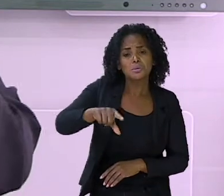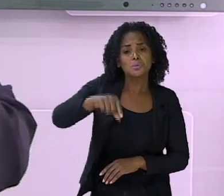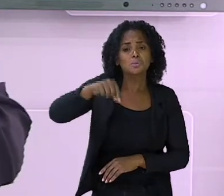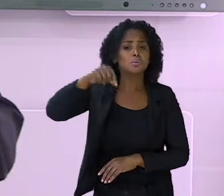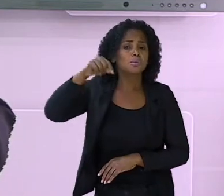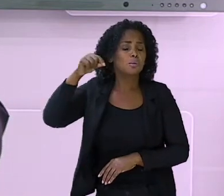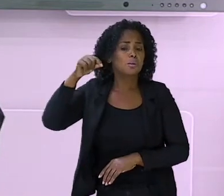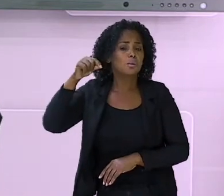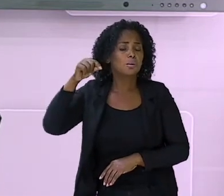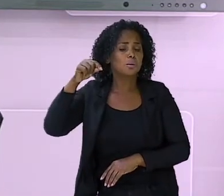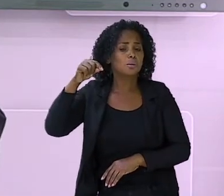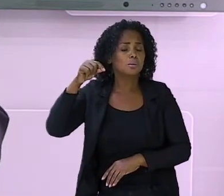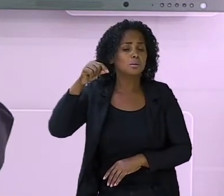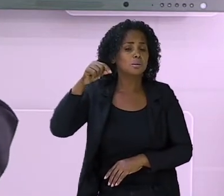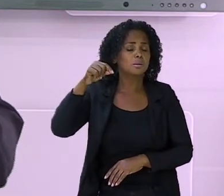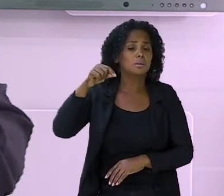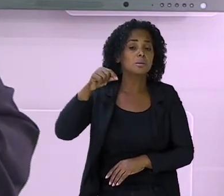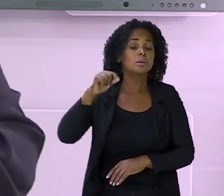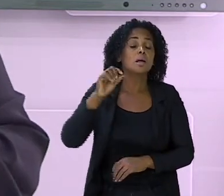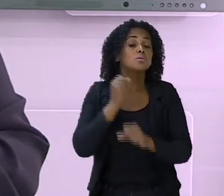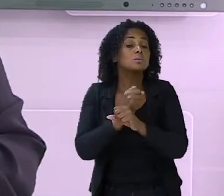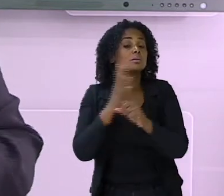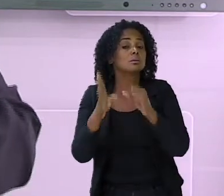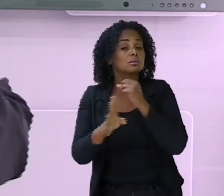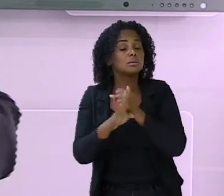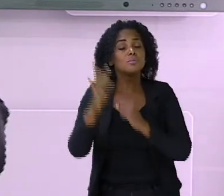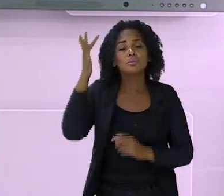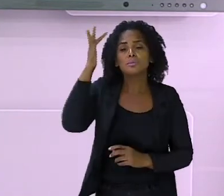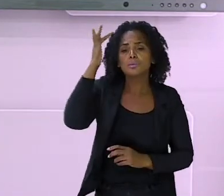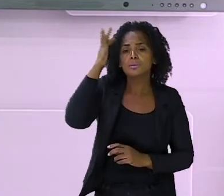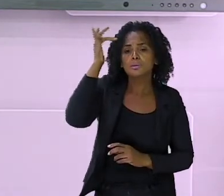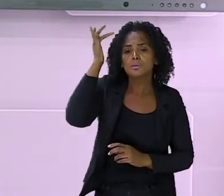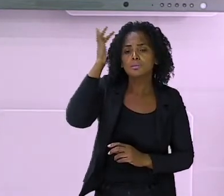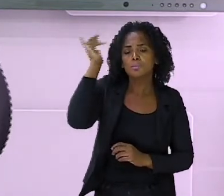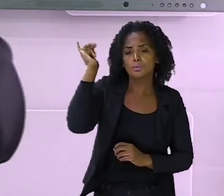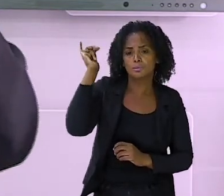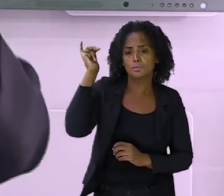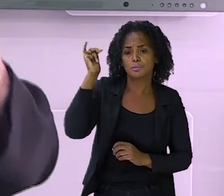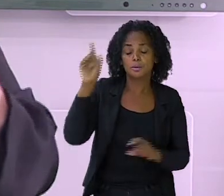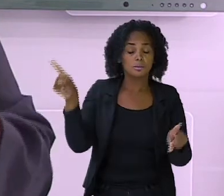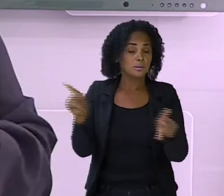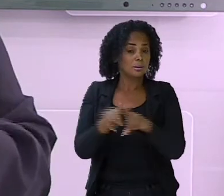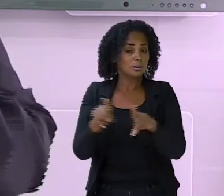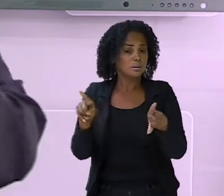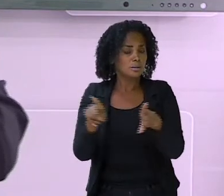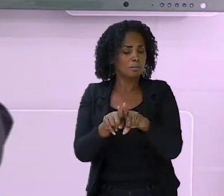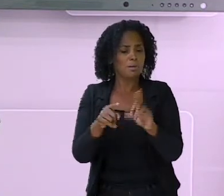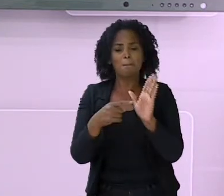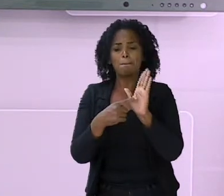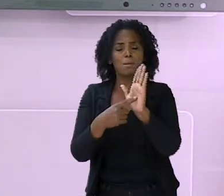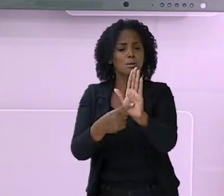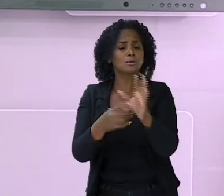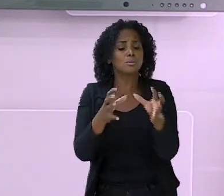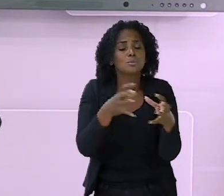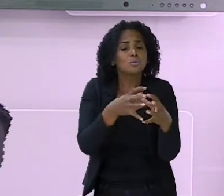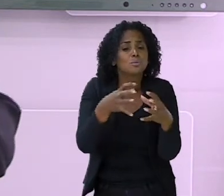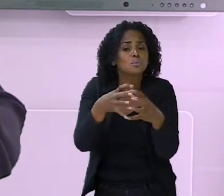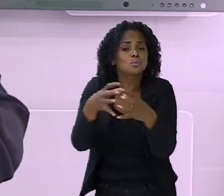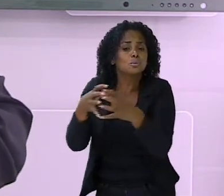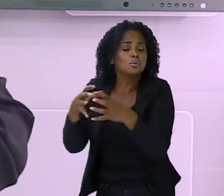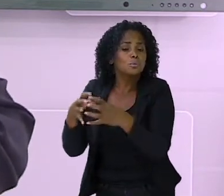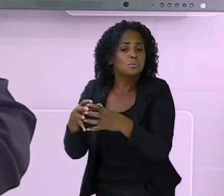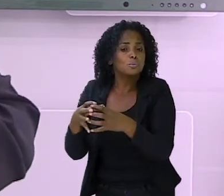fala, eu gosto de calopsita, eu gosto de passarinhos, eu gosto de cachorro também. Então